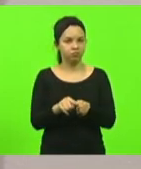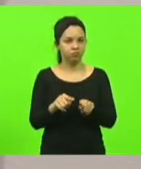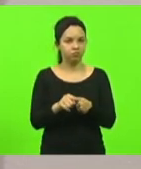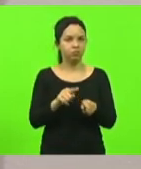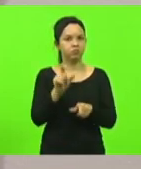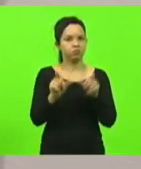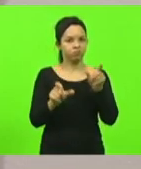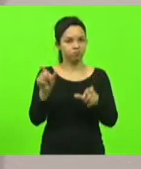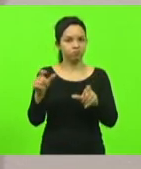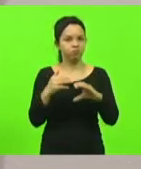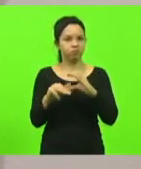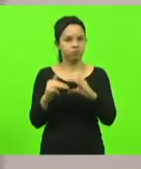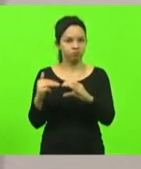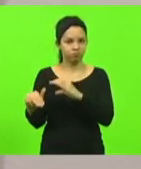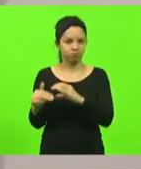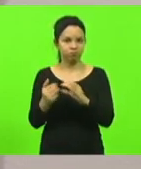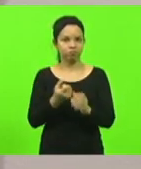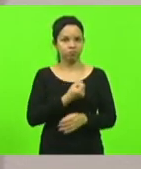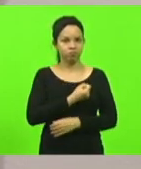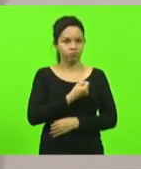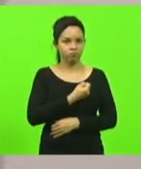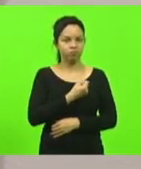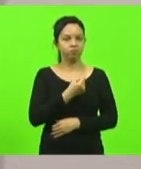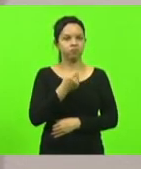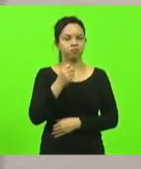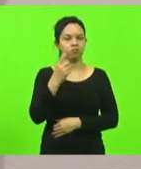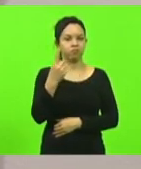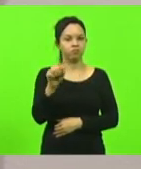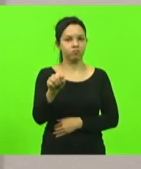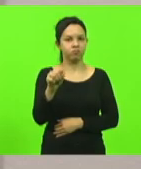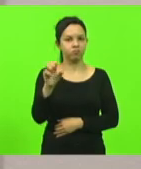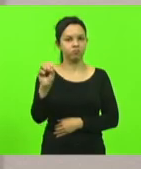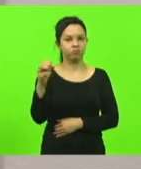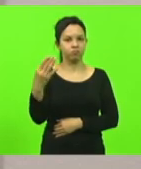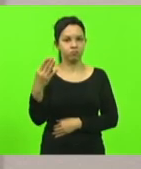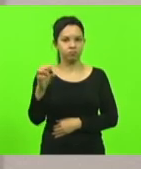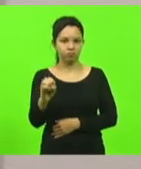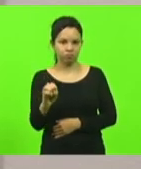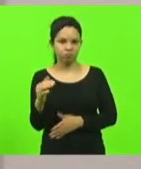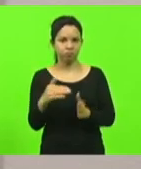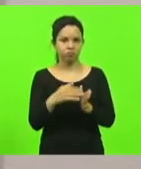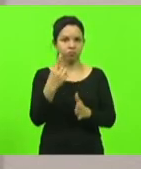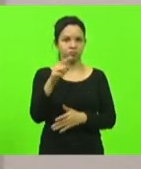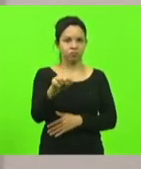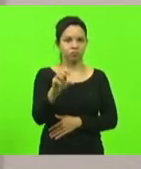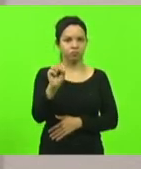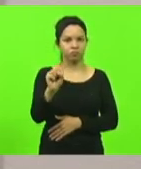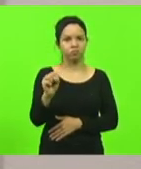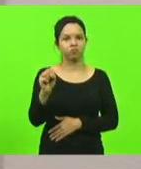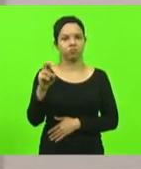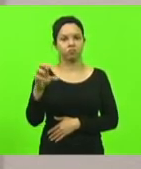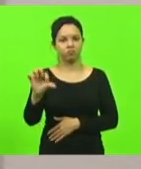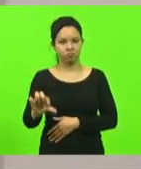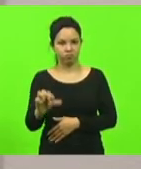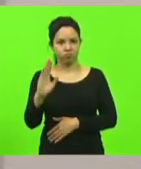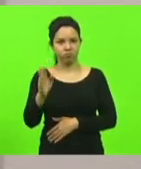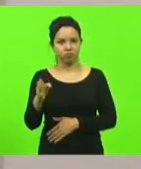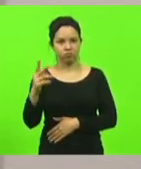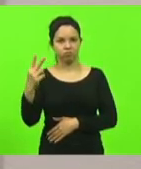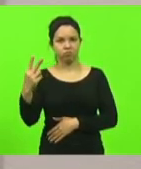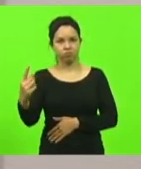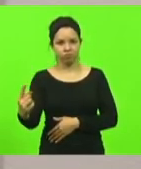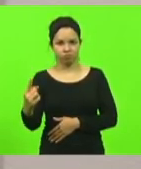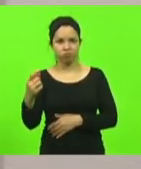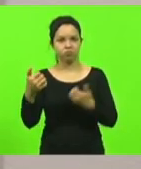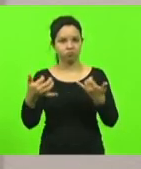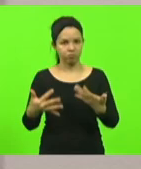indicações nº 1.840, a 1.859, barra 2021. Explicações